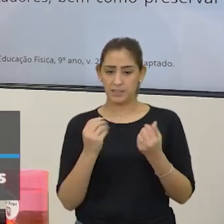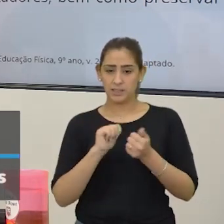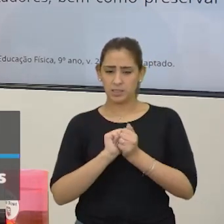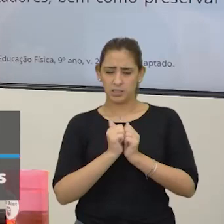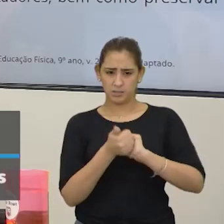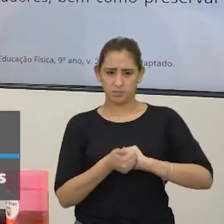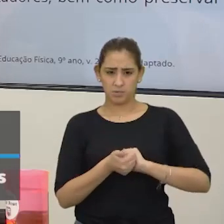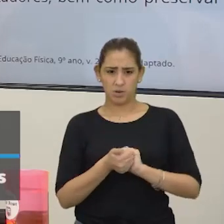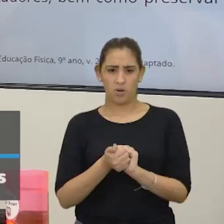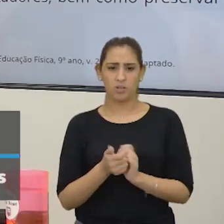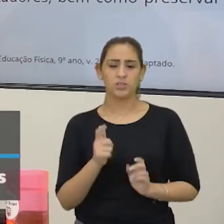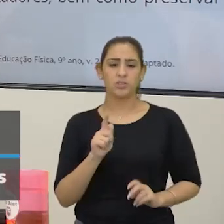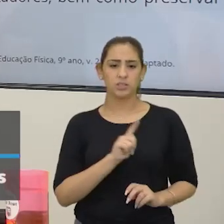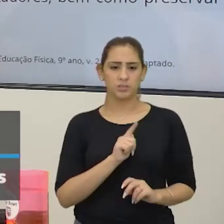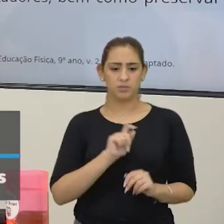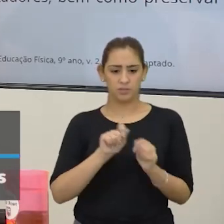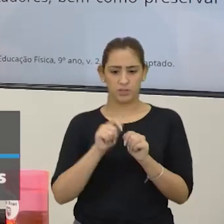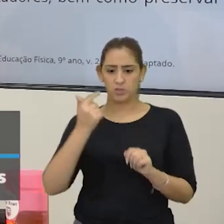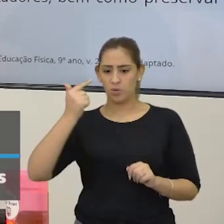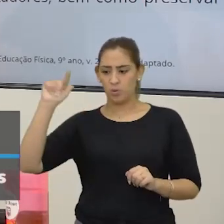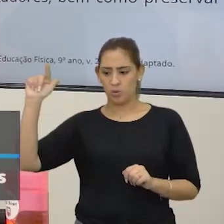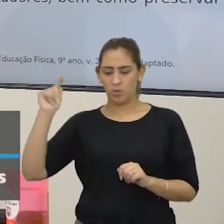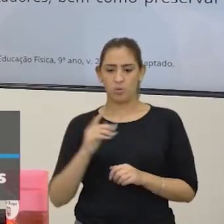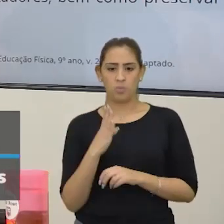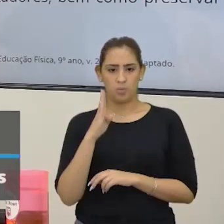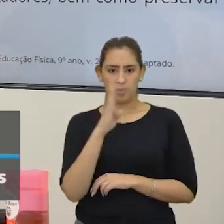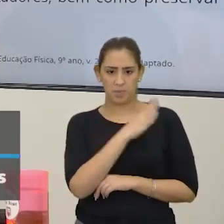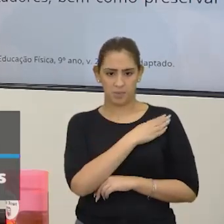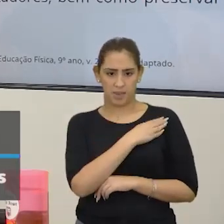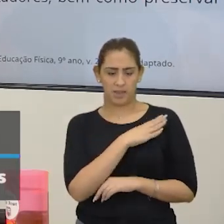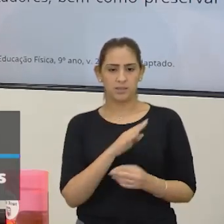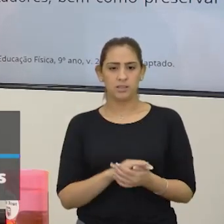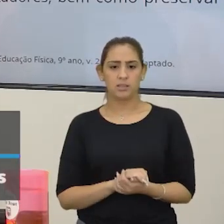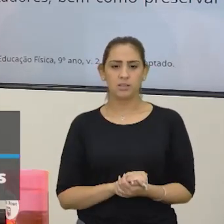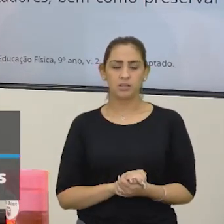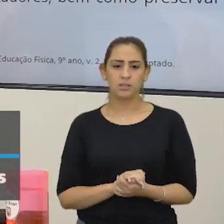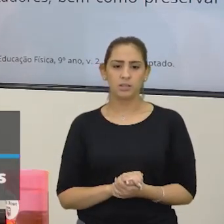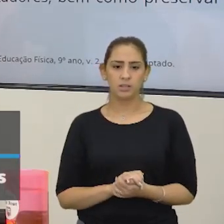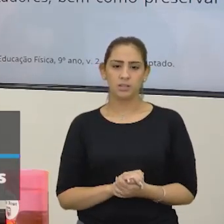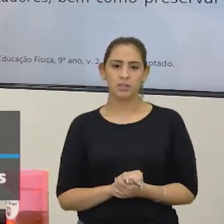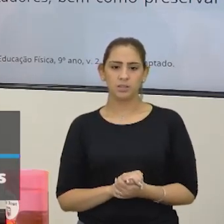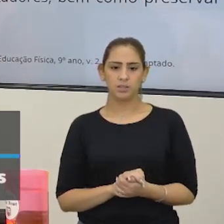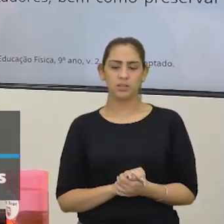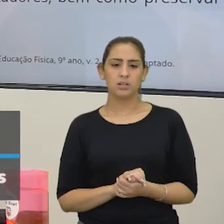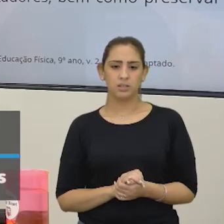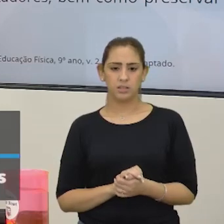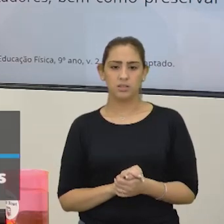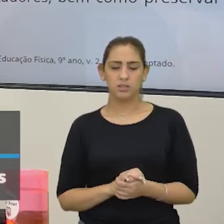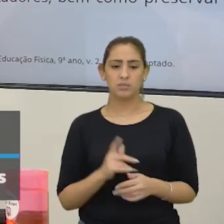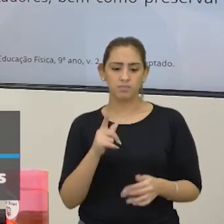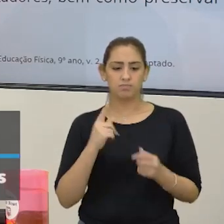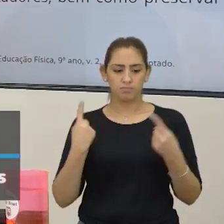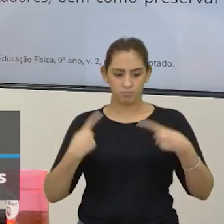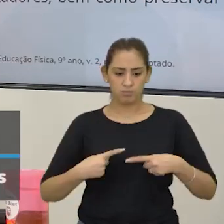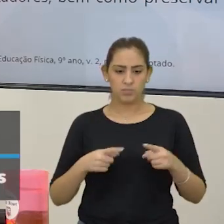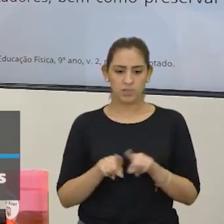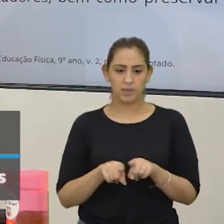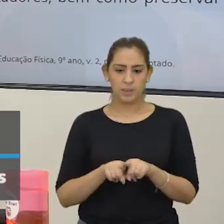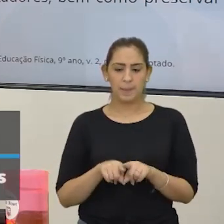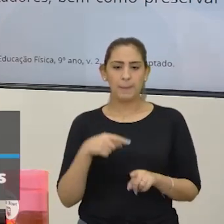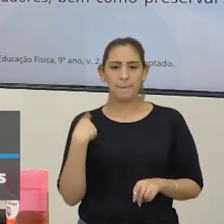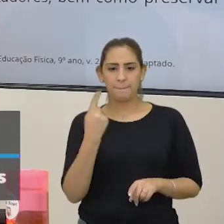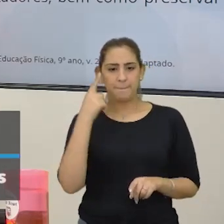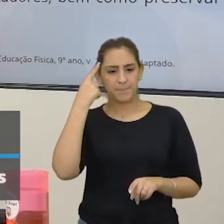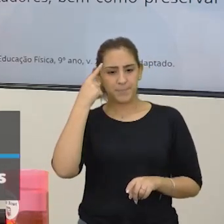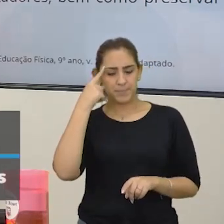esportes, a gente fez no outro bimestre, né? Falamos das lutas também, dos esportes de combate. Então, aí, se a gente for pensar em